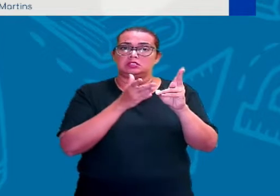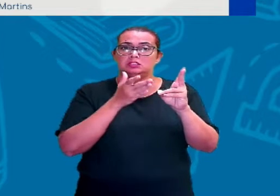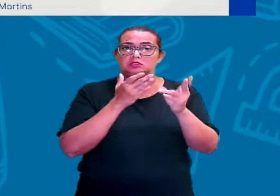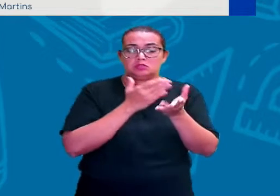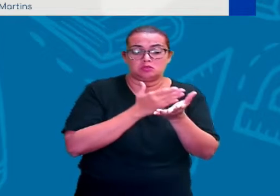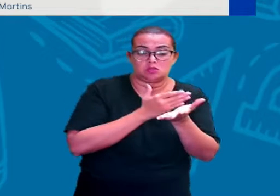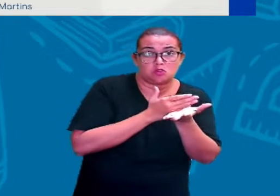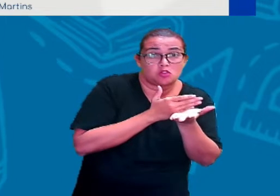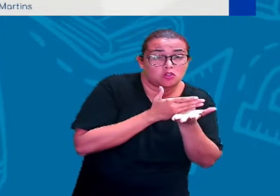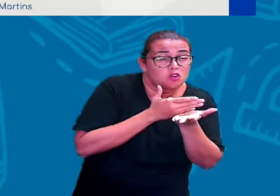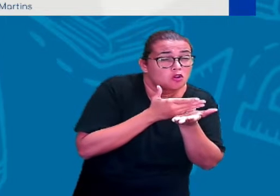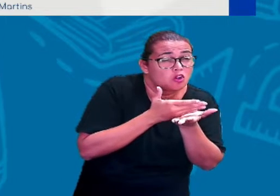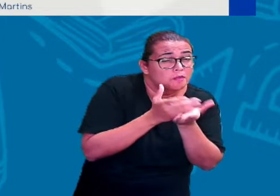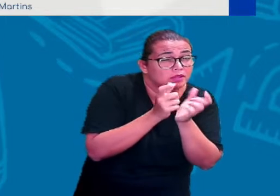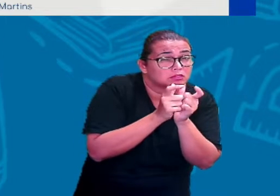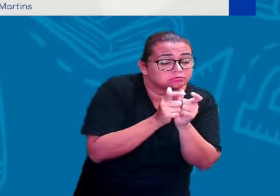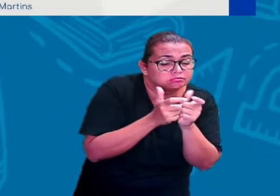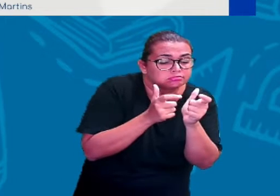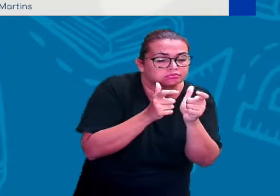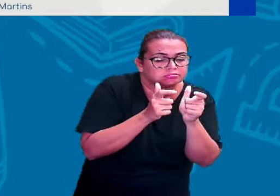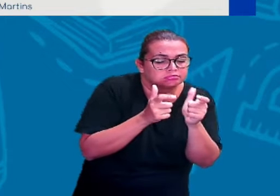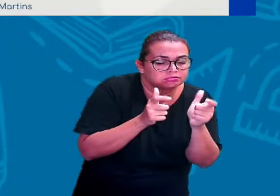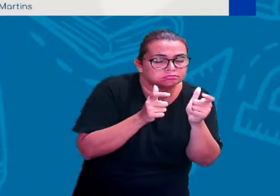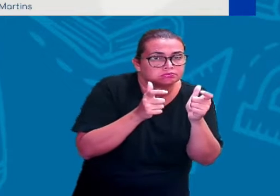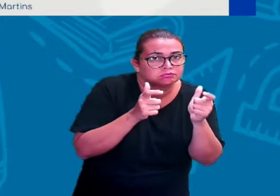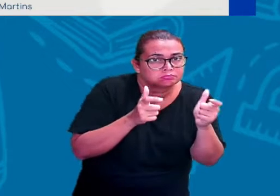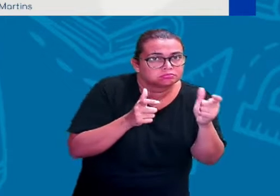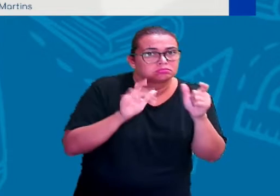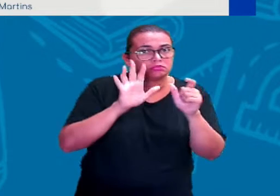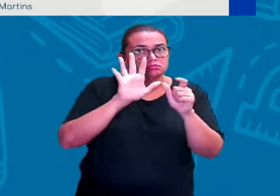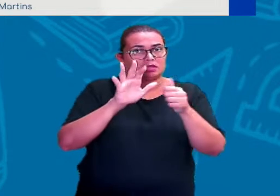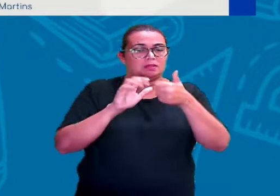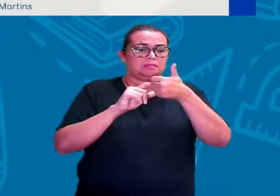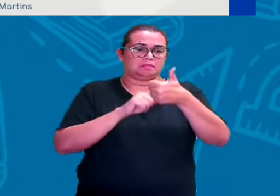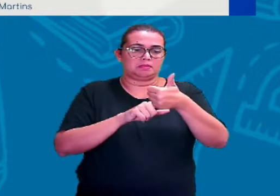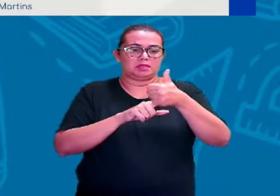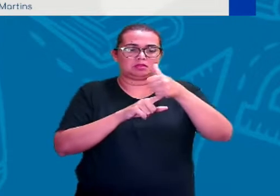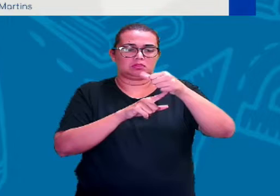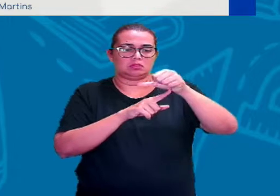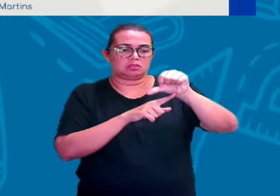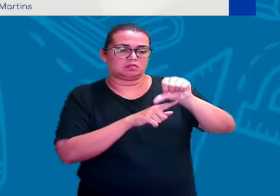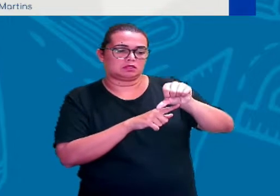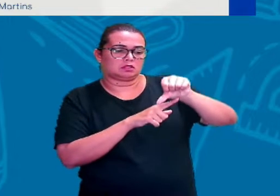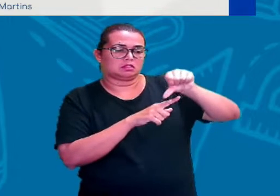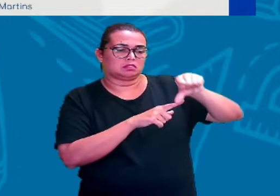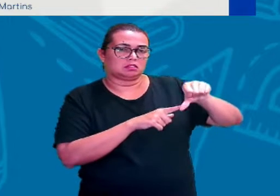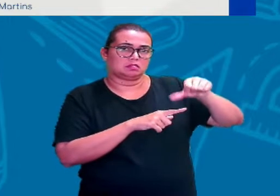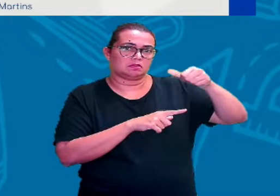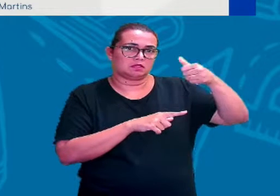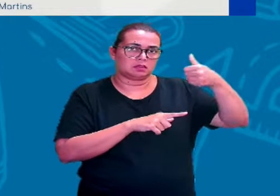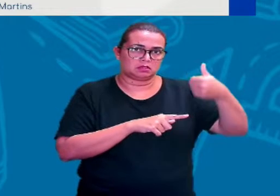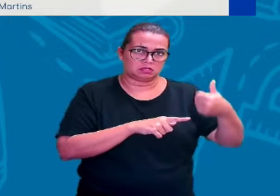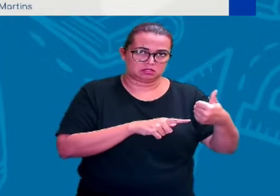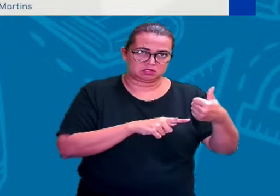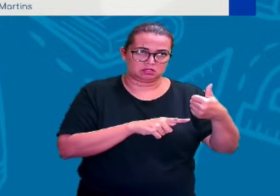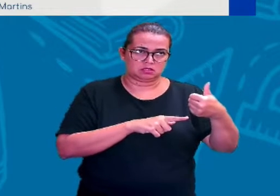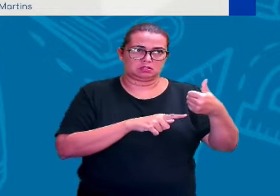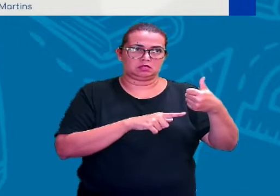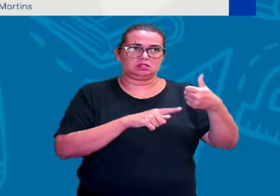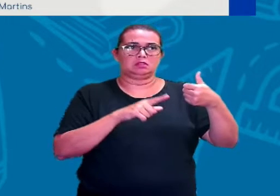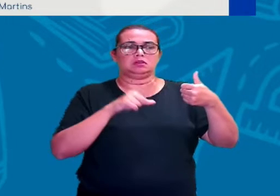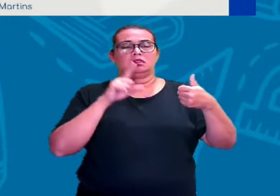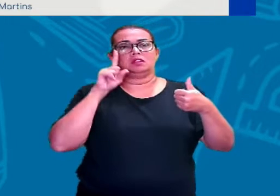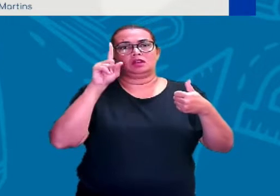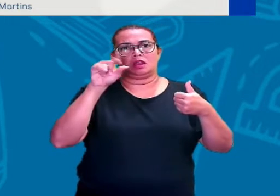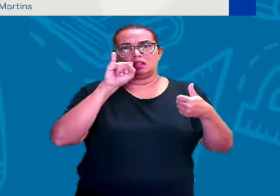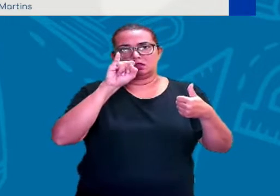vejam só, somente em 1991 é que o Instituto Brasileiro, né,